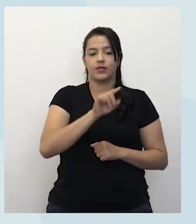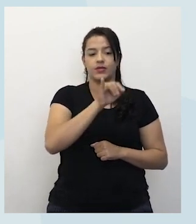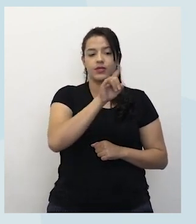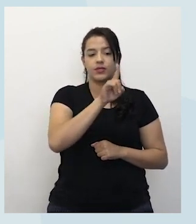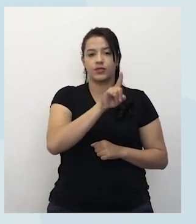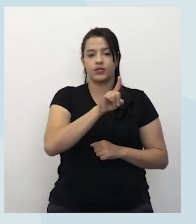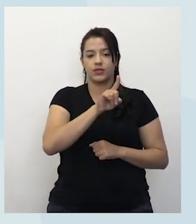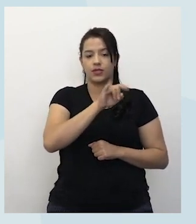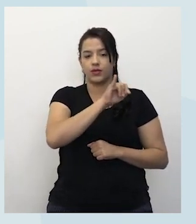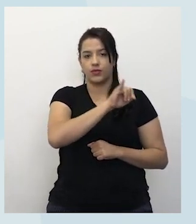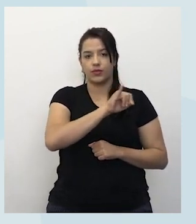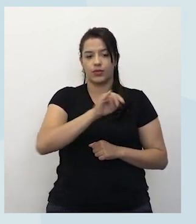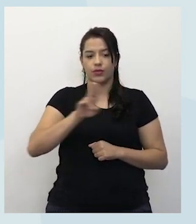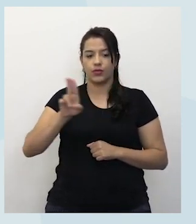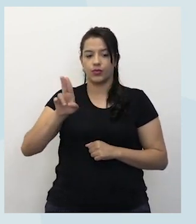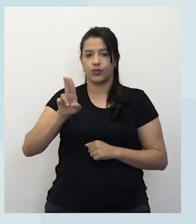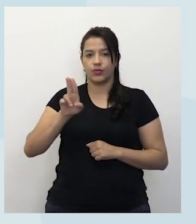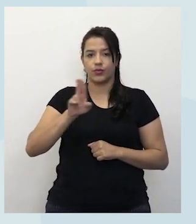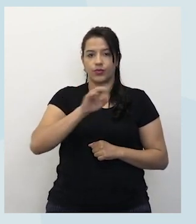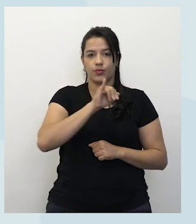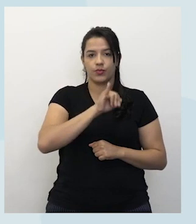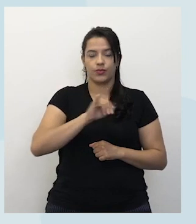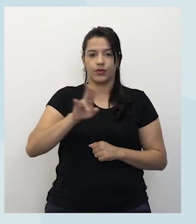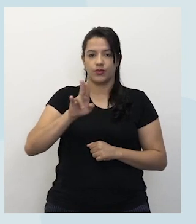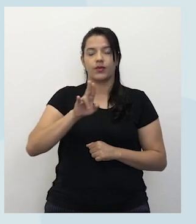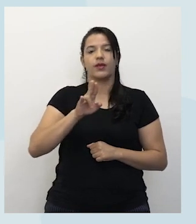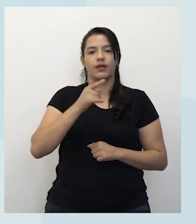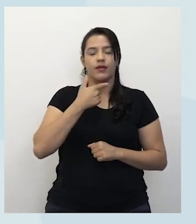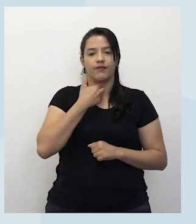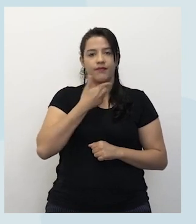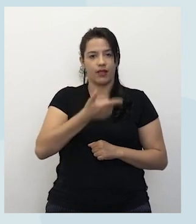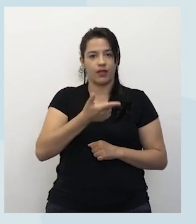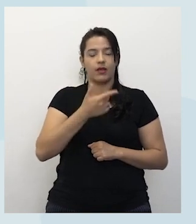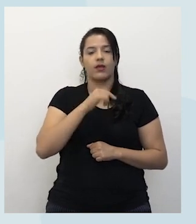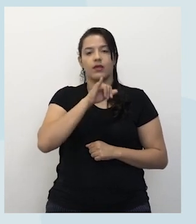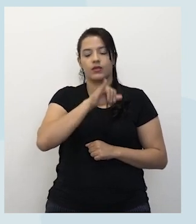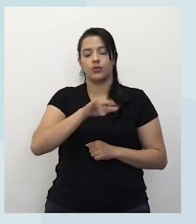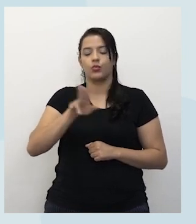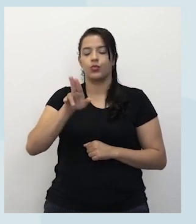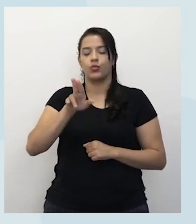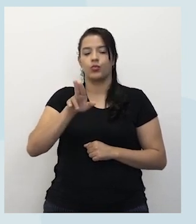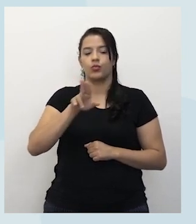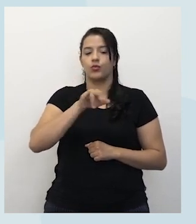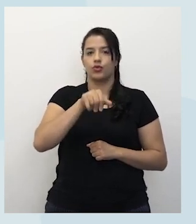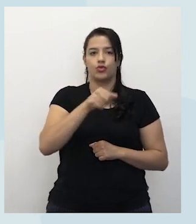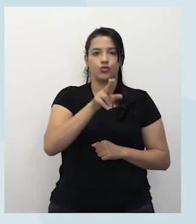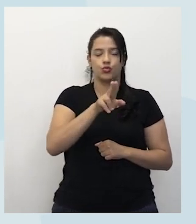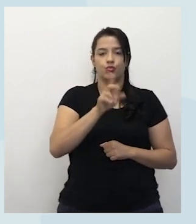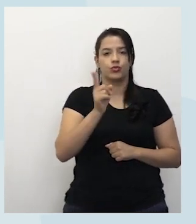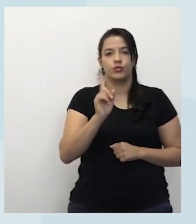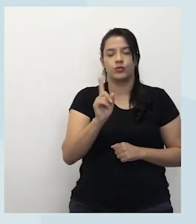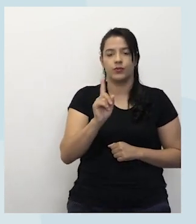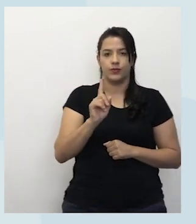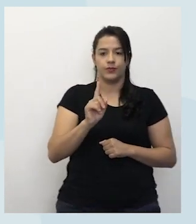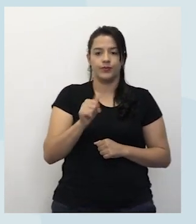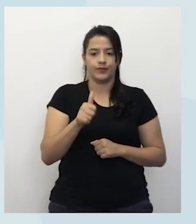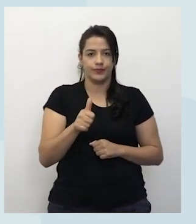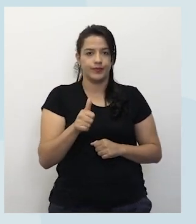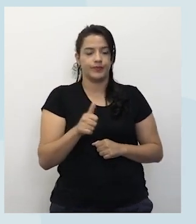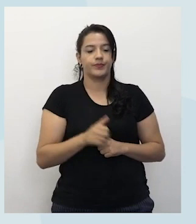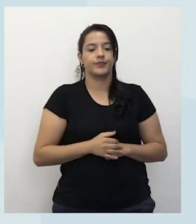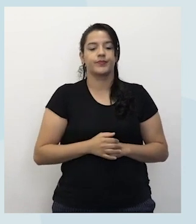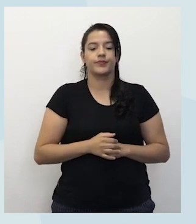Iu, né? Uhum. Então, esse símbolo aqui tem que tomar cuidado que ele não é um J, tá? Igual aqui, J, né? Ó, aqui também não é